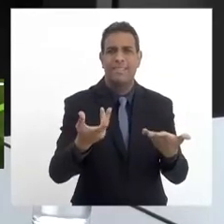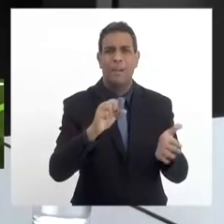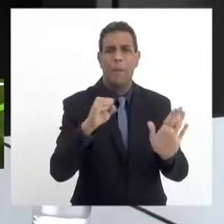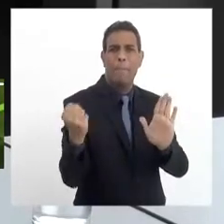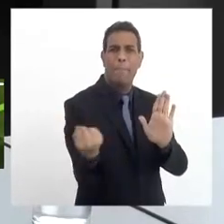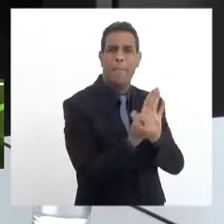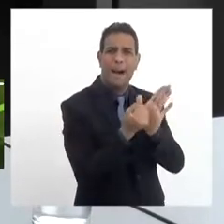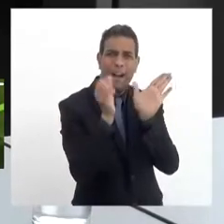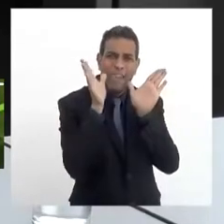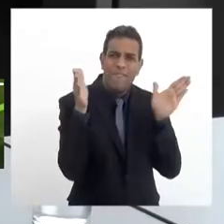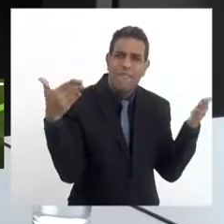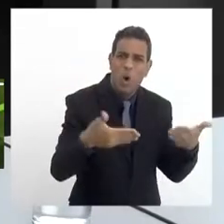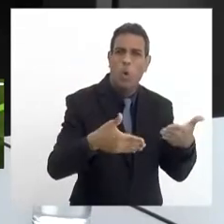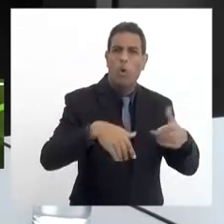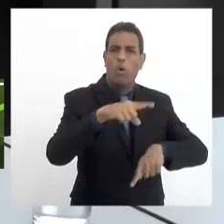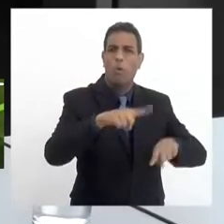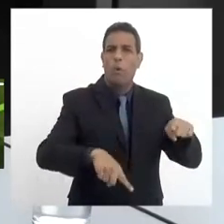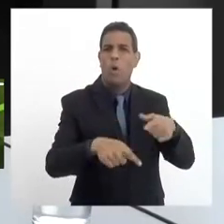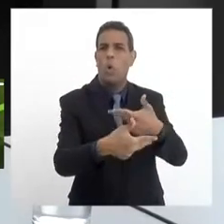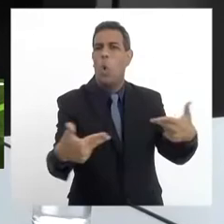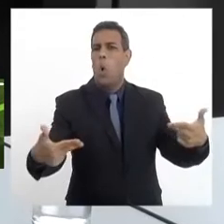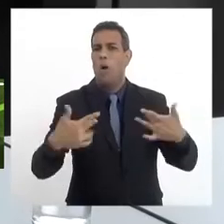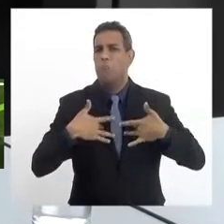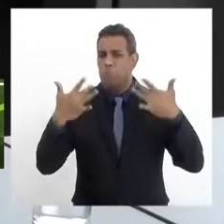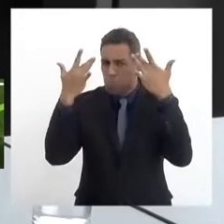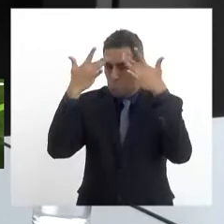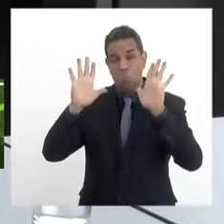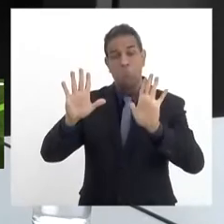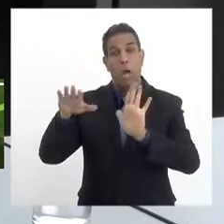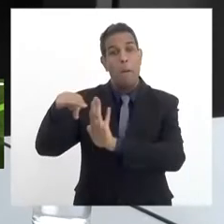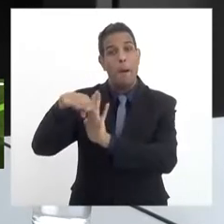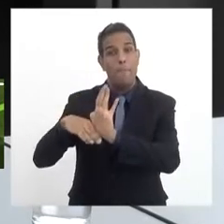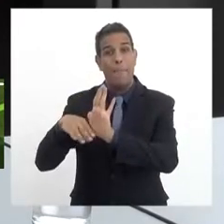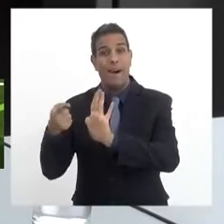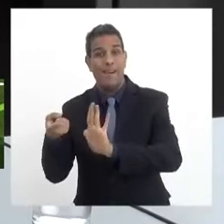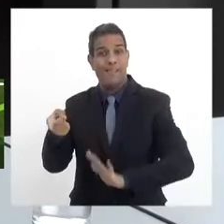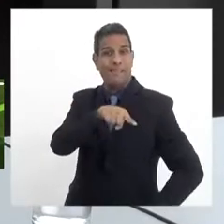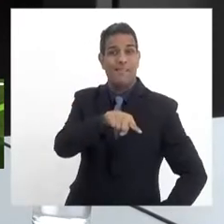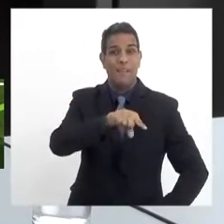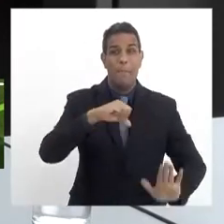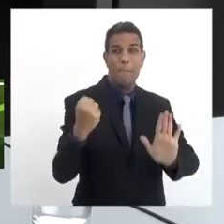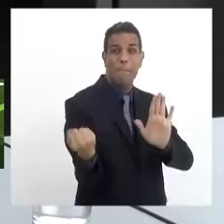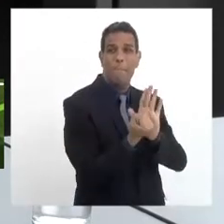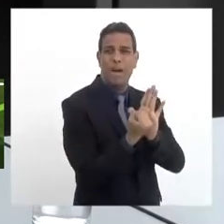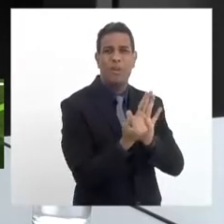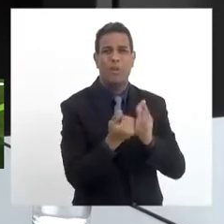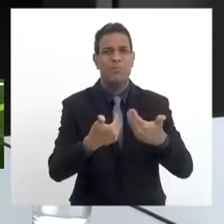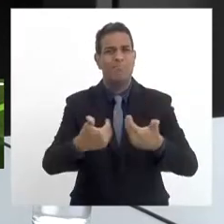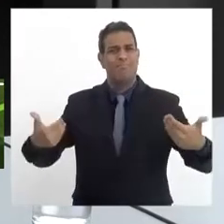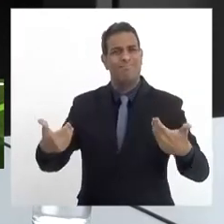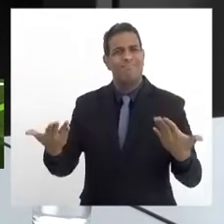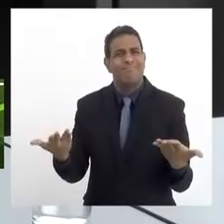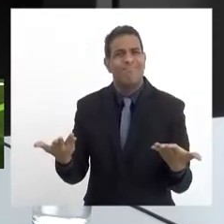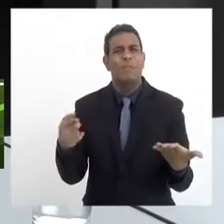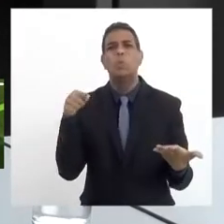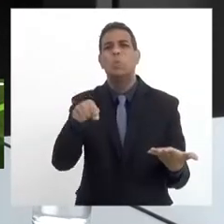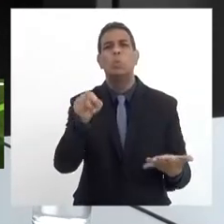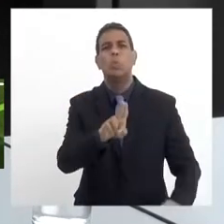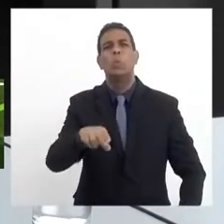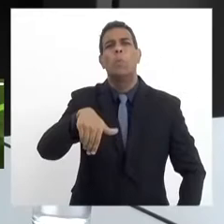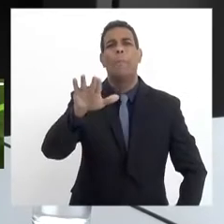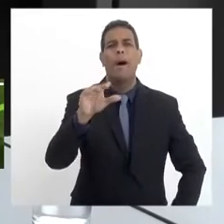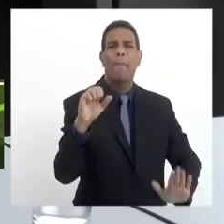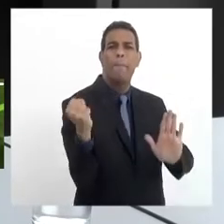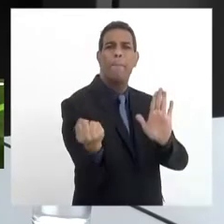marcas específicas. Padrões, sim. Marcas, não. Porque se você define marca num